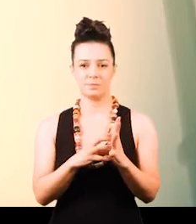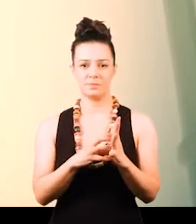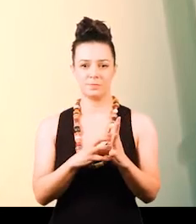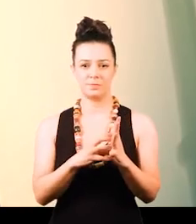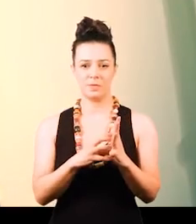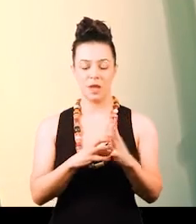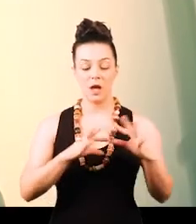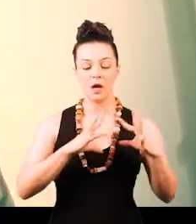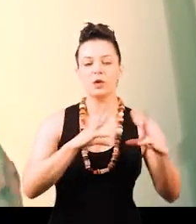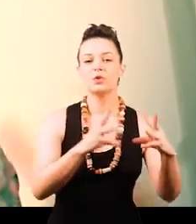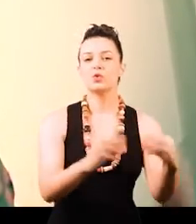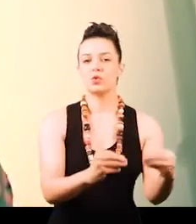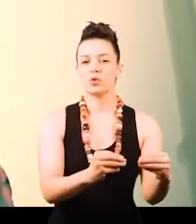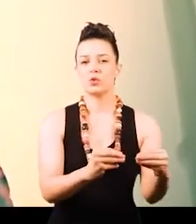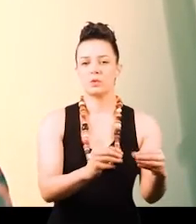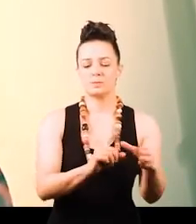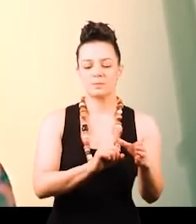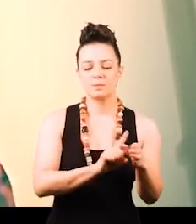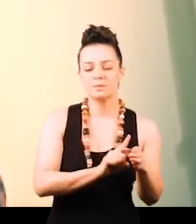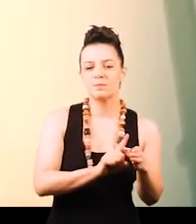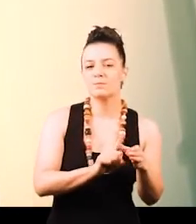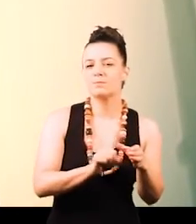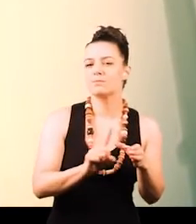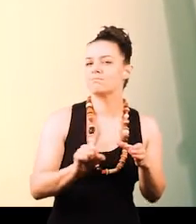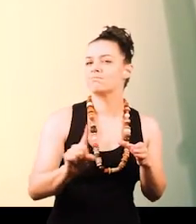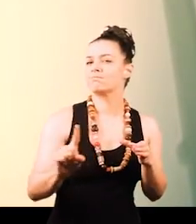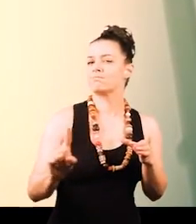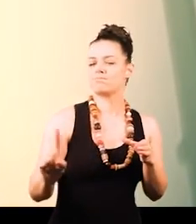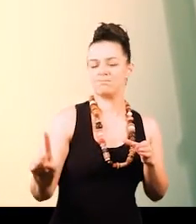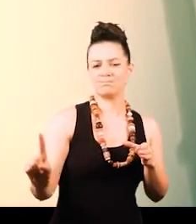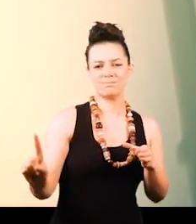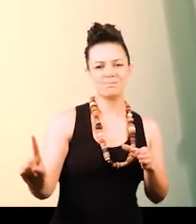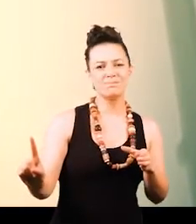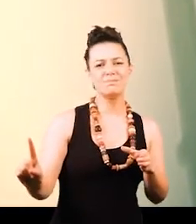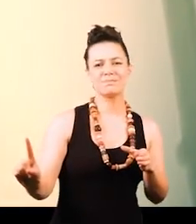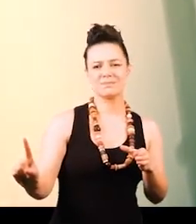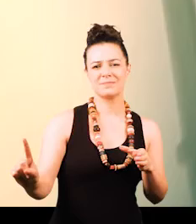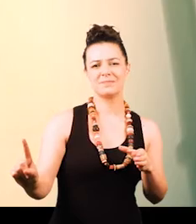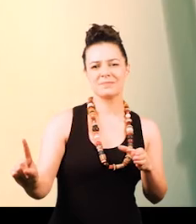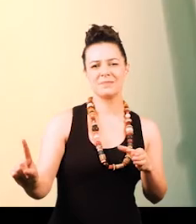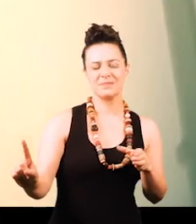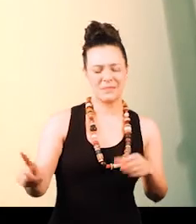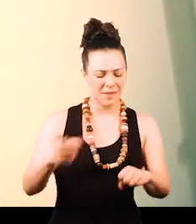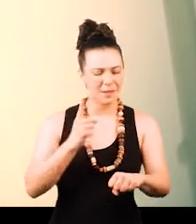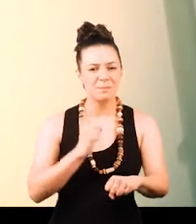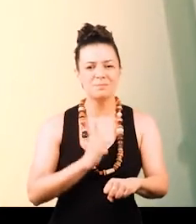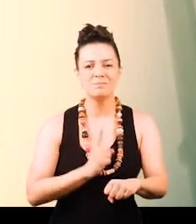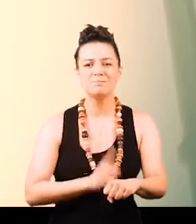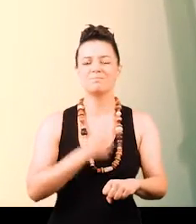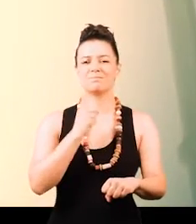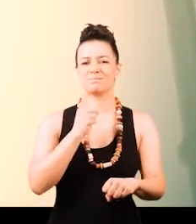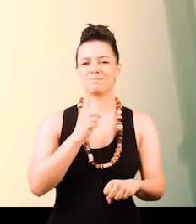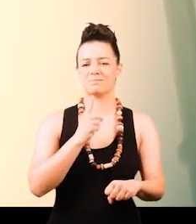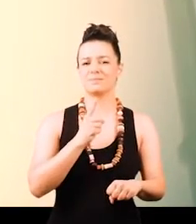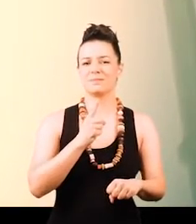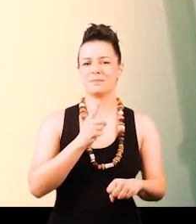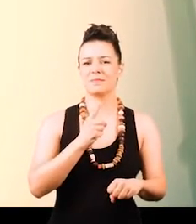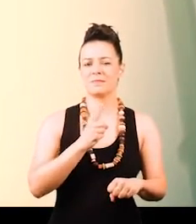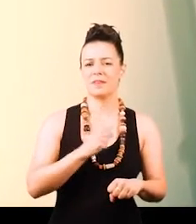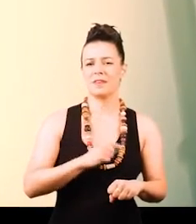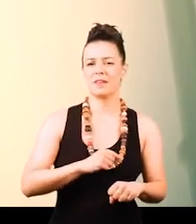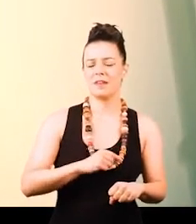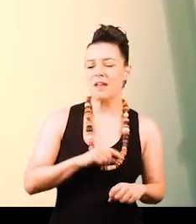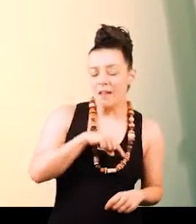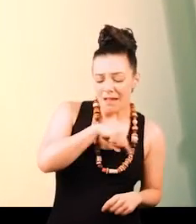automaticamente, por preconceito, por não entender. Então, automaticamente, todos os amigos, quase toda